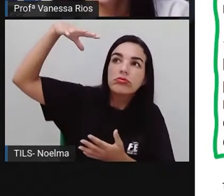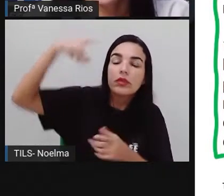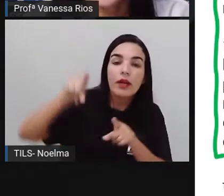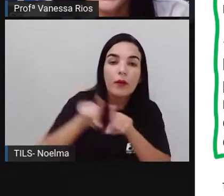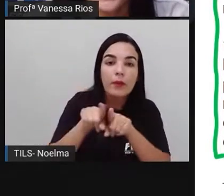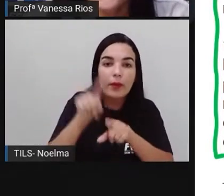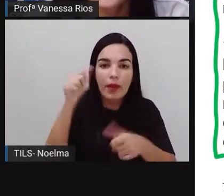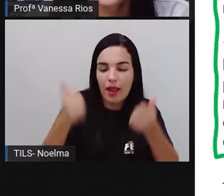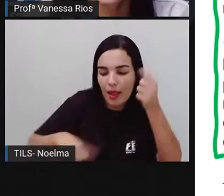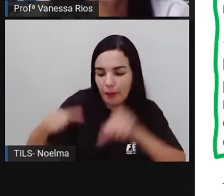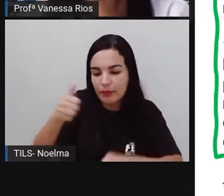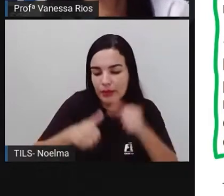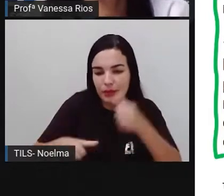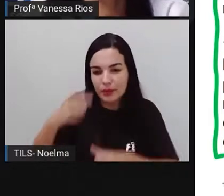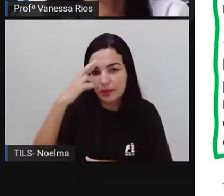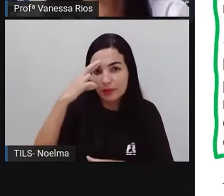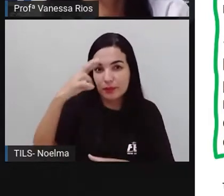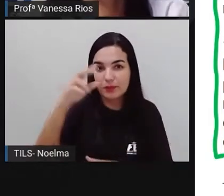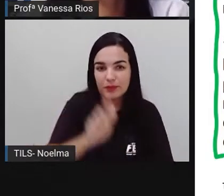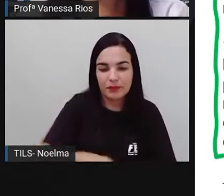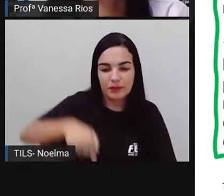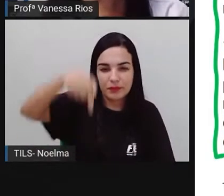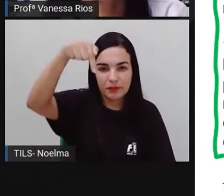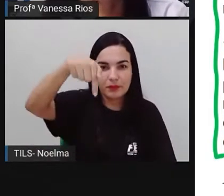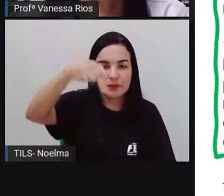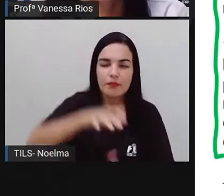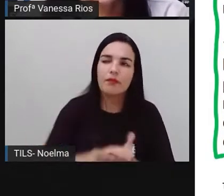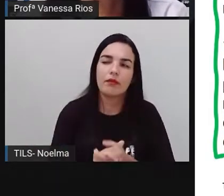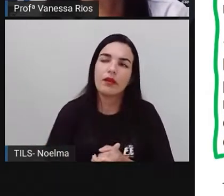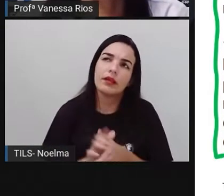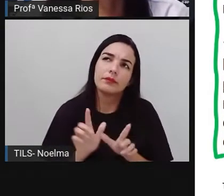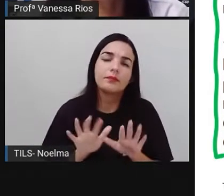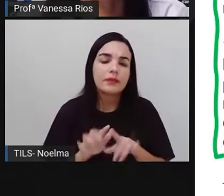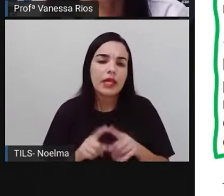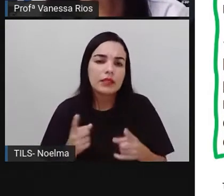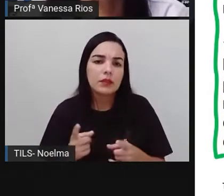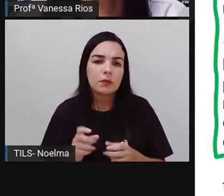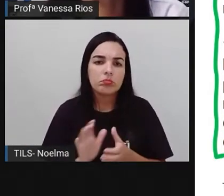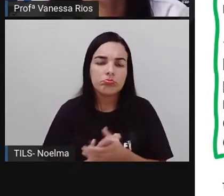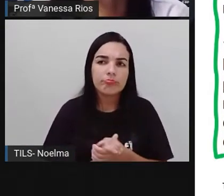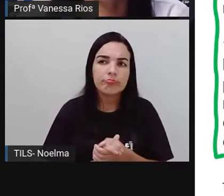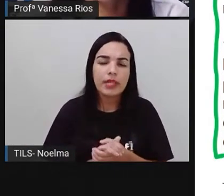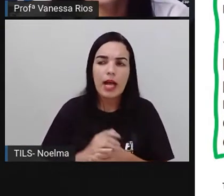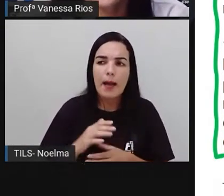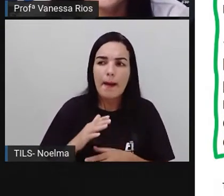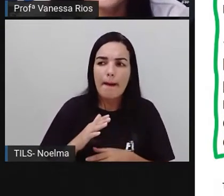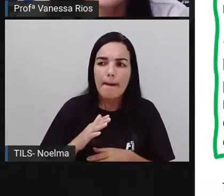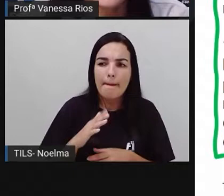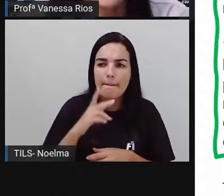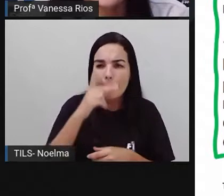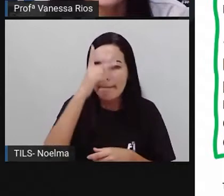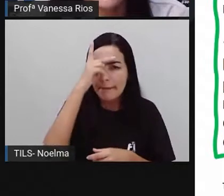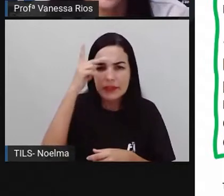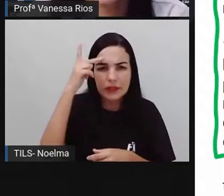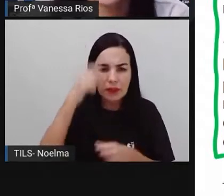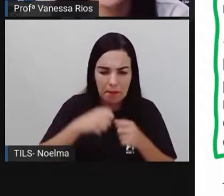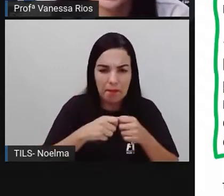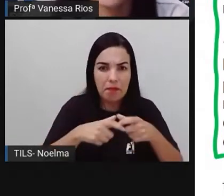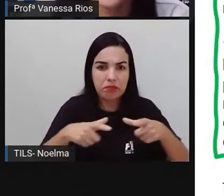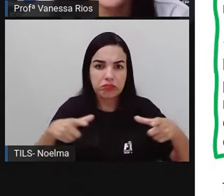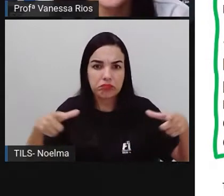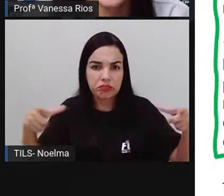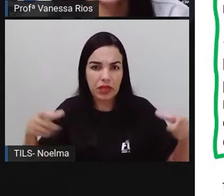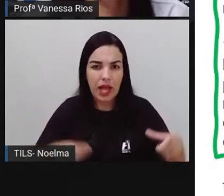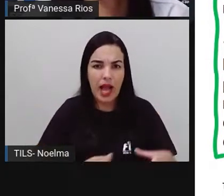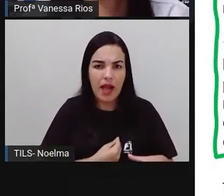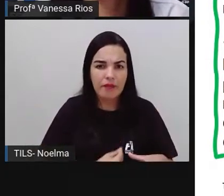Senhor Q. Para a grande maioria de nós, a vida seria impensável sem lâmpadas.